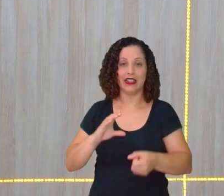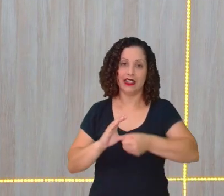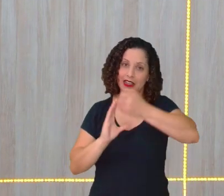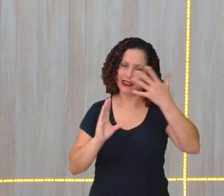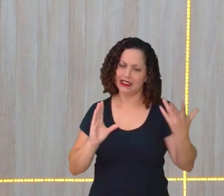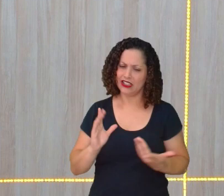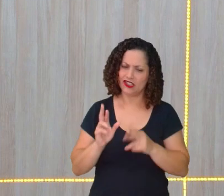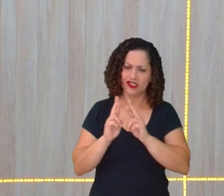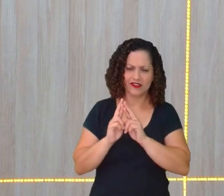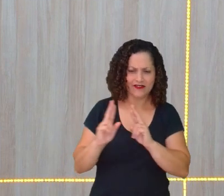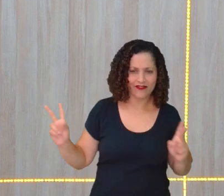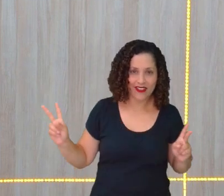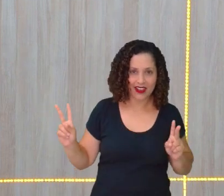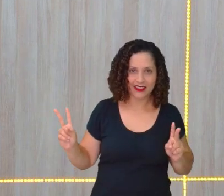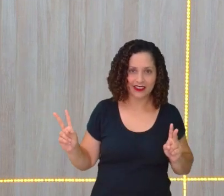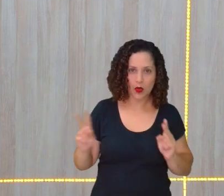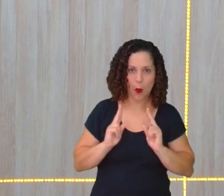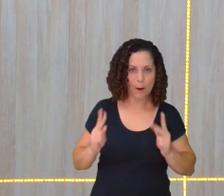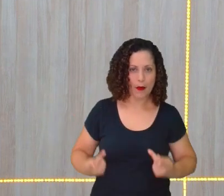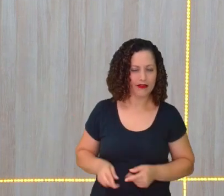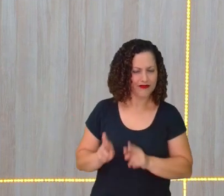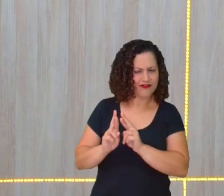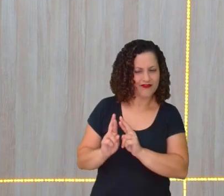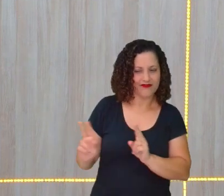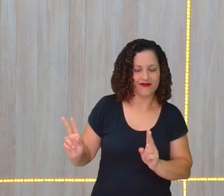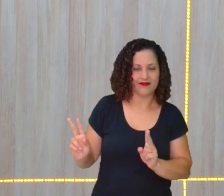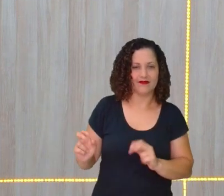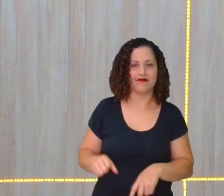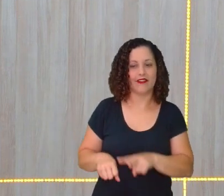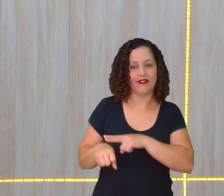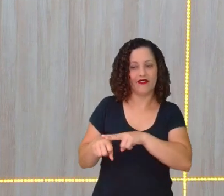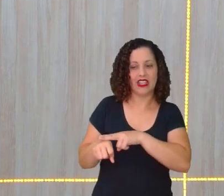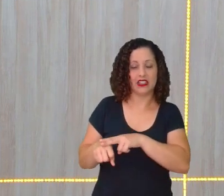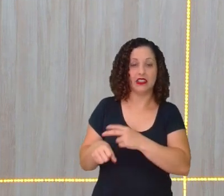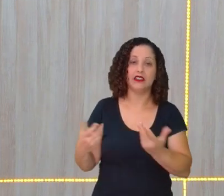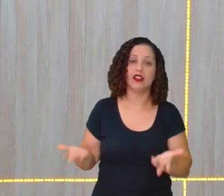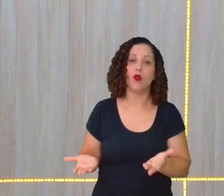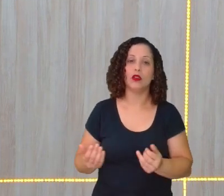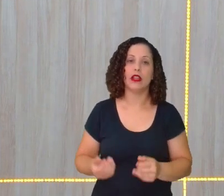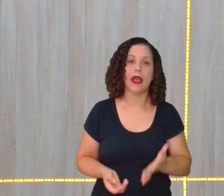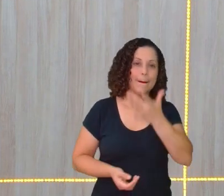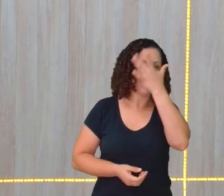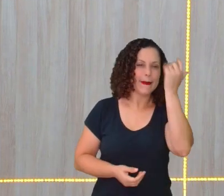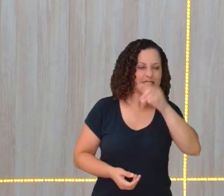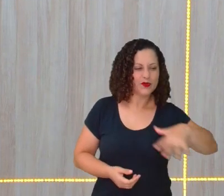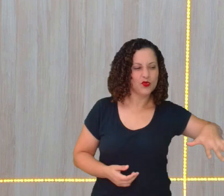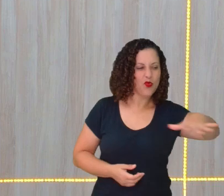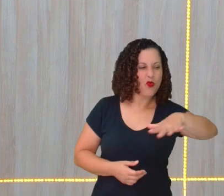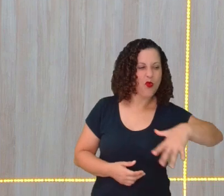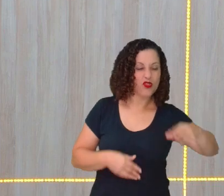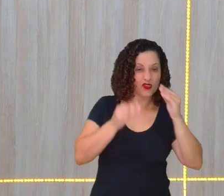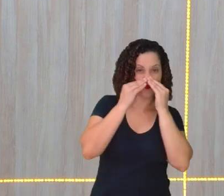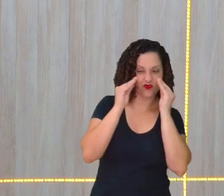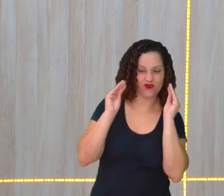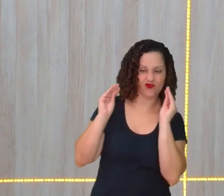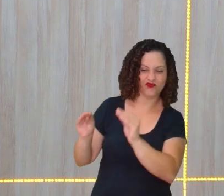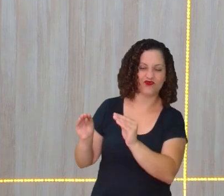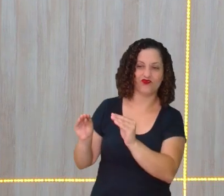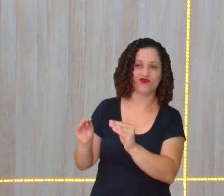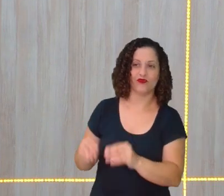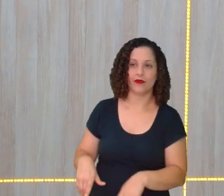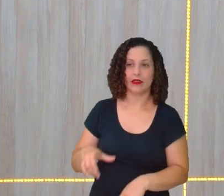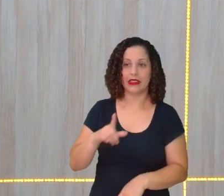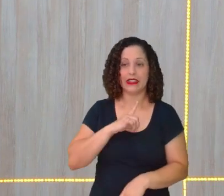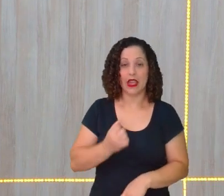características diferentes dos outros, né, ele começou a ser rejeitado pela comunidade. Apesar de ter uma menina